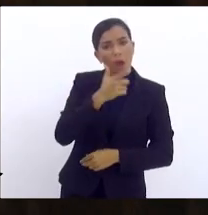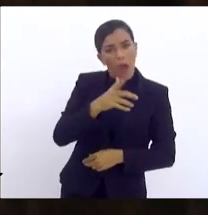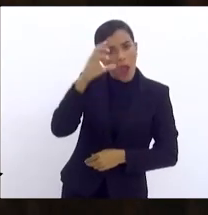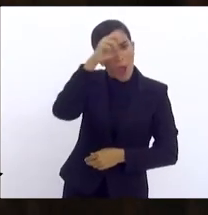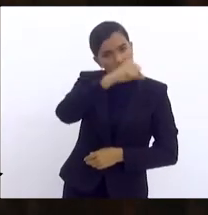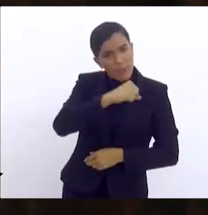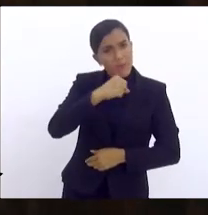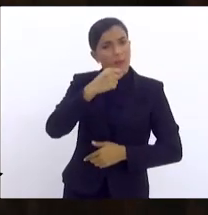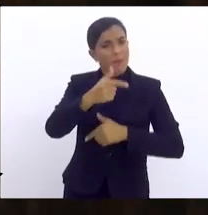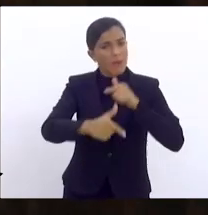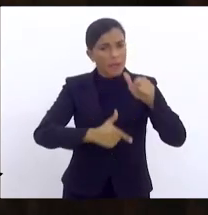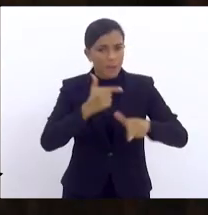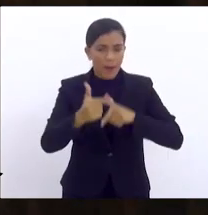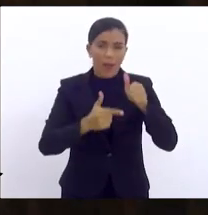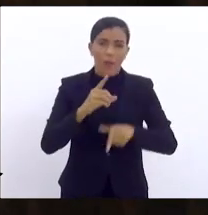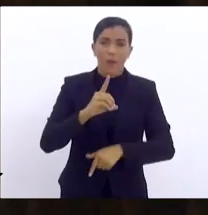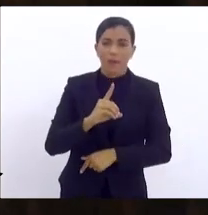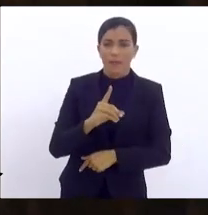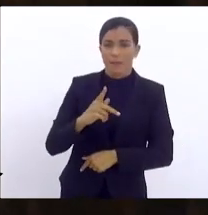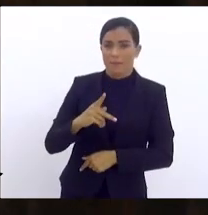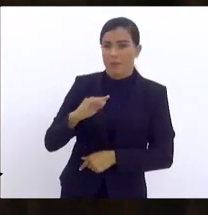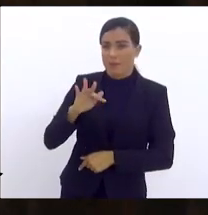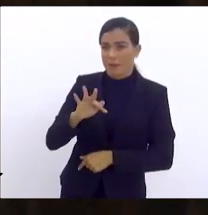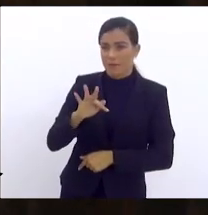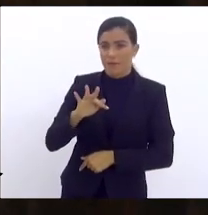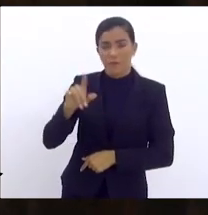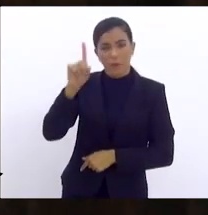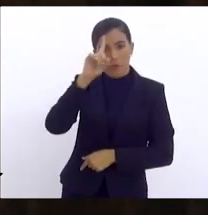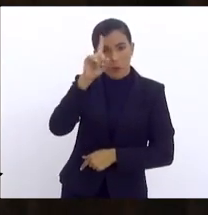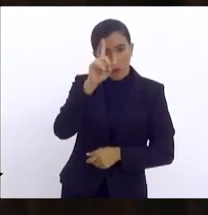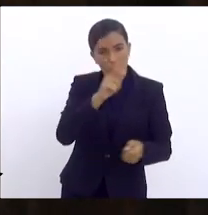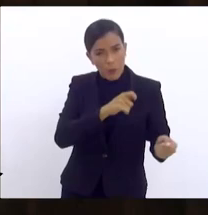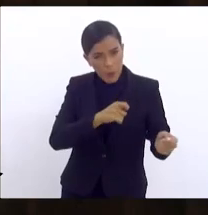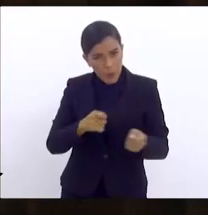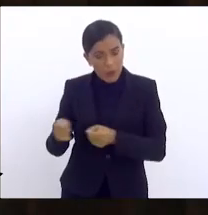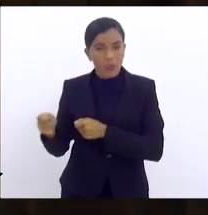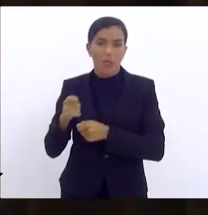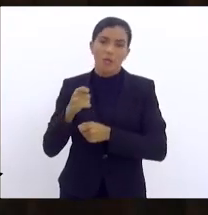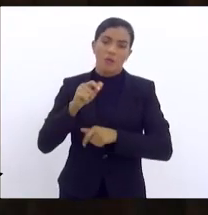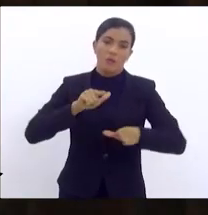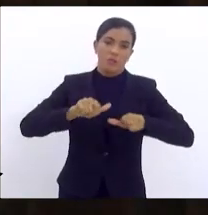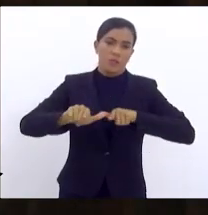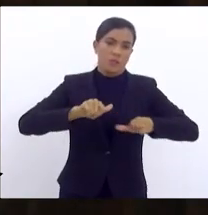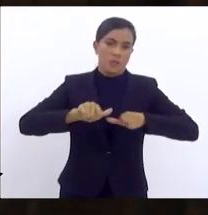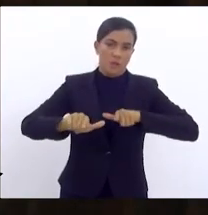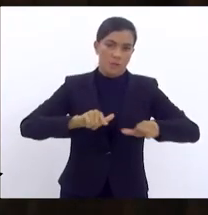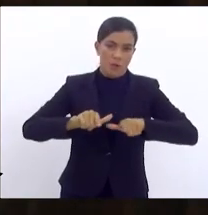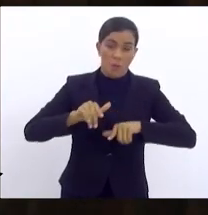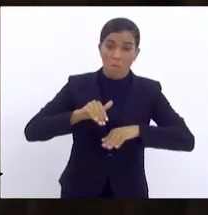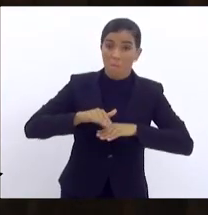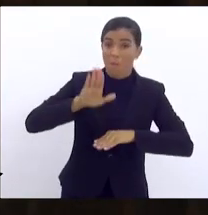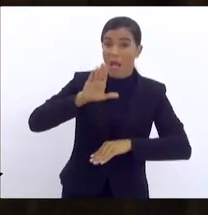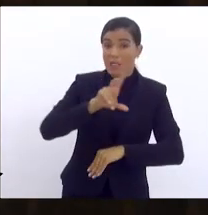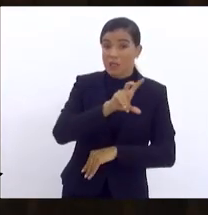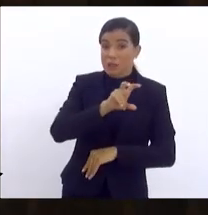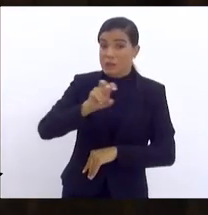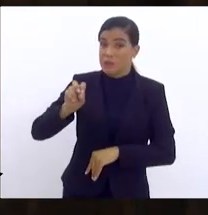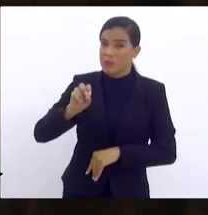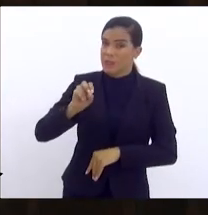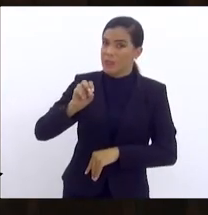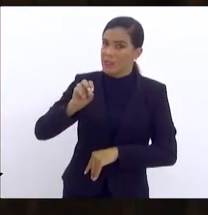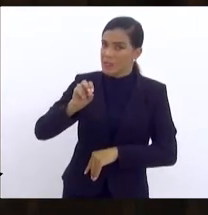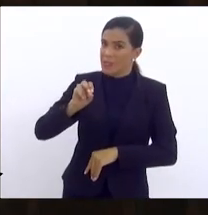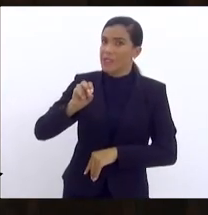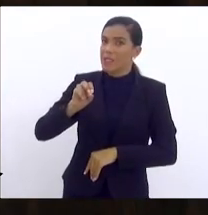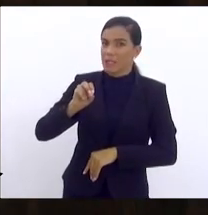a dpf e estamos trabalhando todos os dias realizando operações um total de que mais de 500 operações Deputado Marcelo